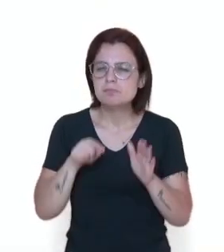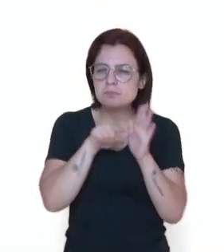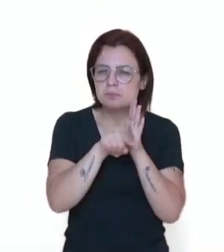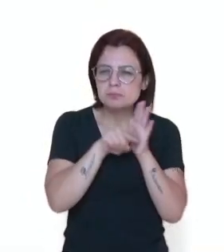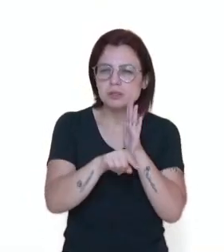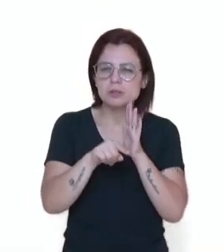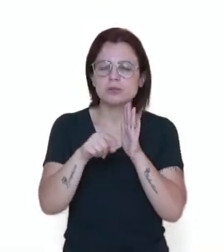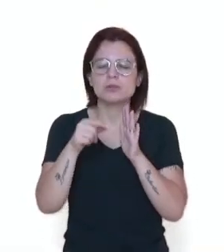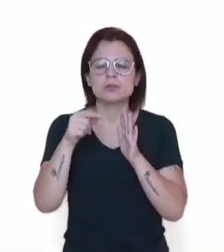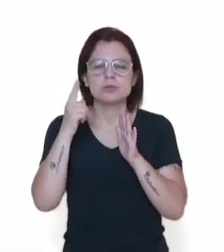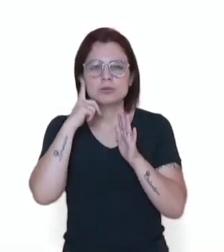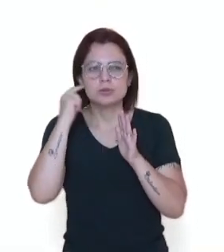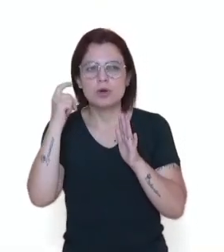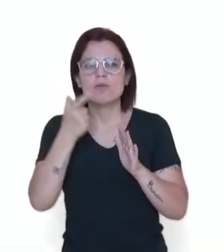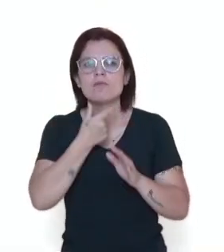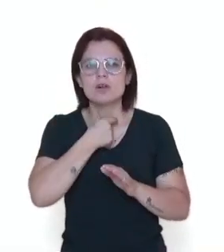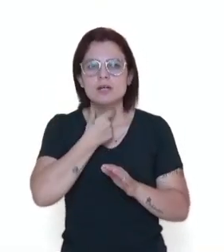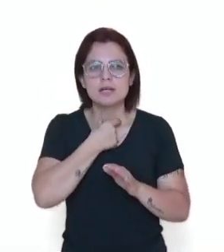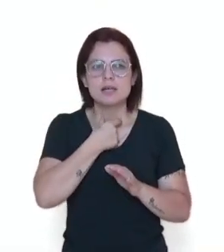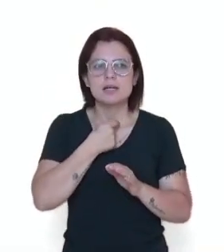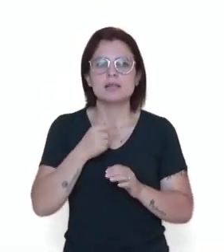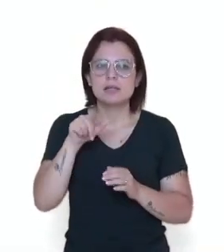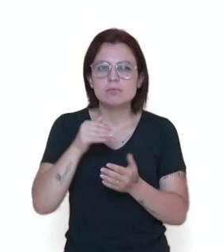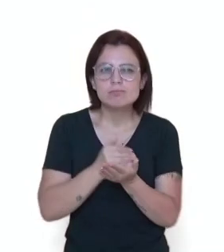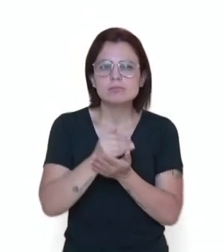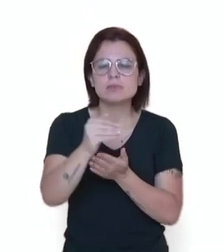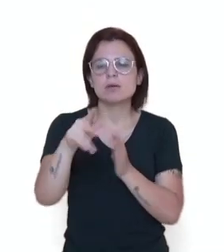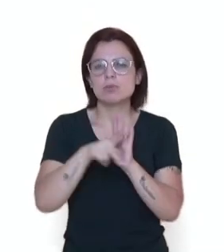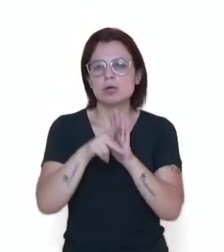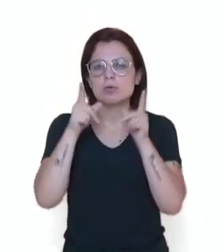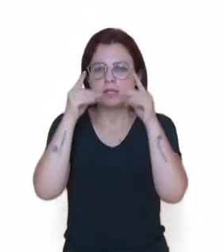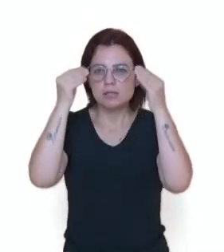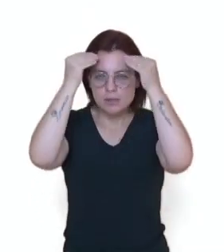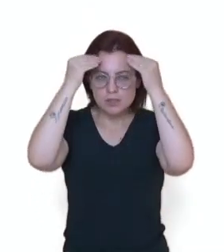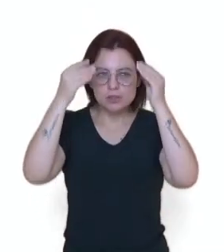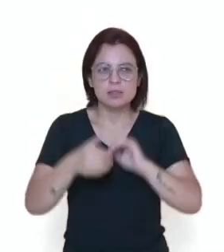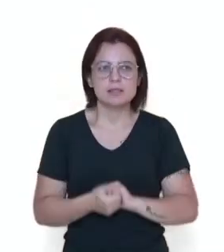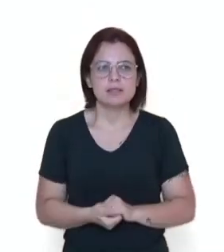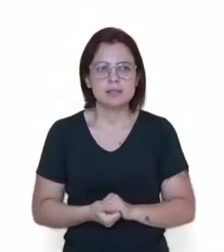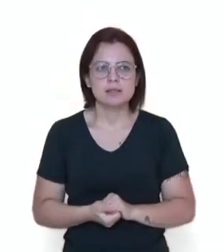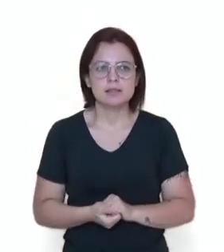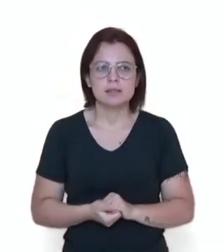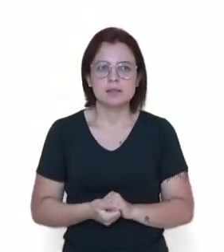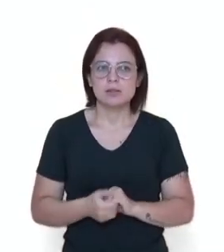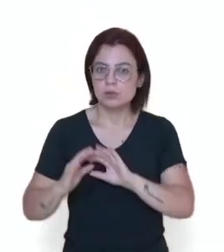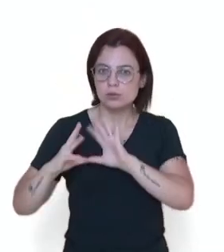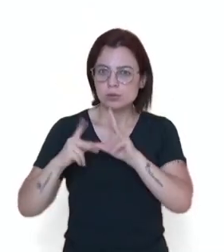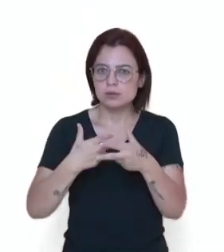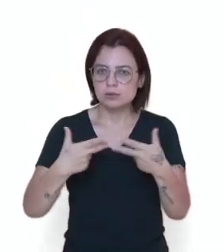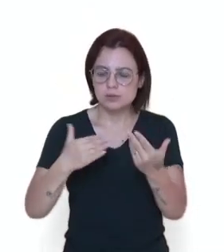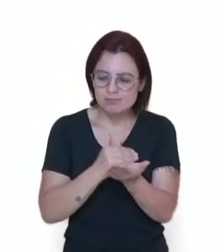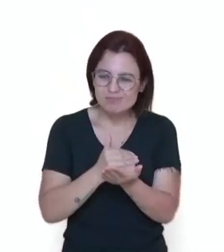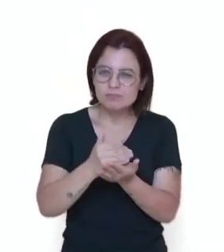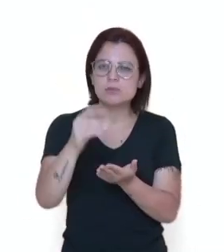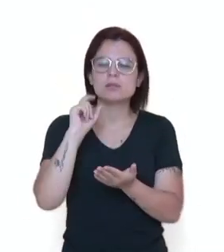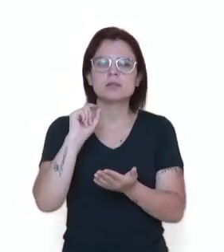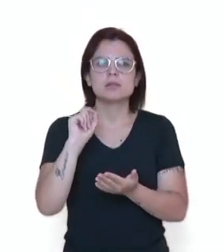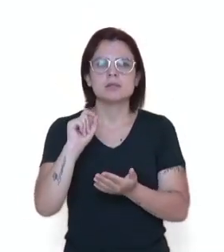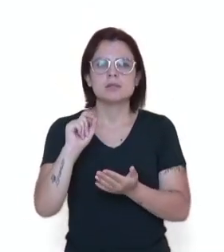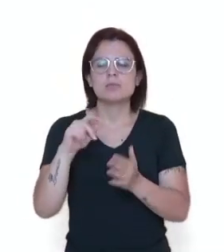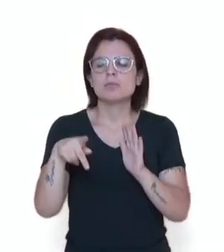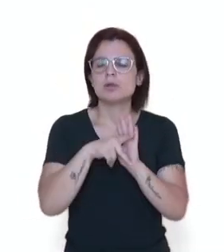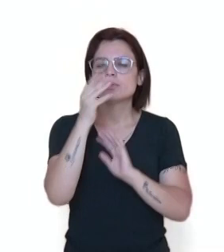sua utilização seriam o início da linguagem. Tudo teve início com a imitação de sons da